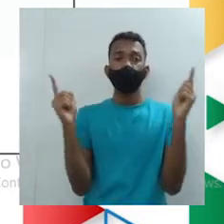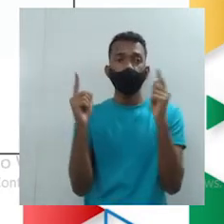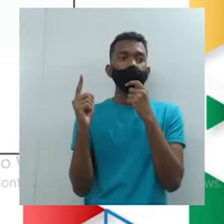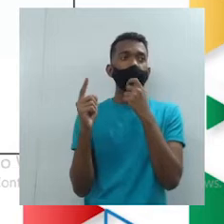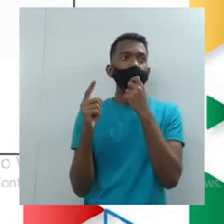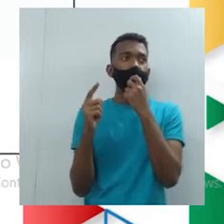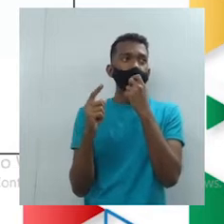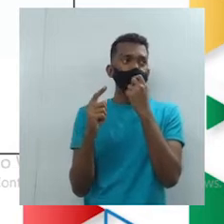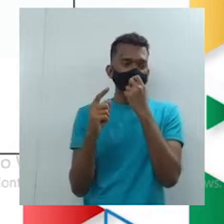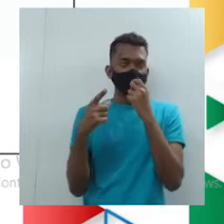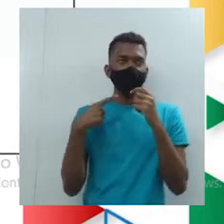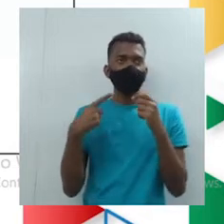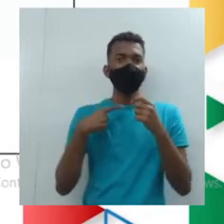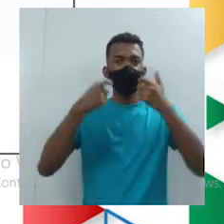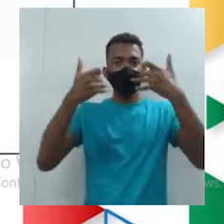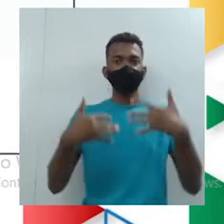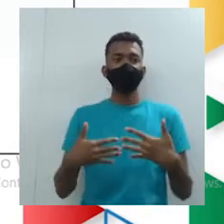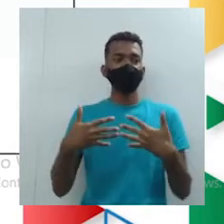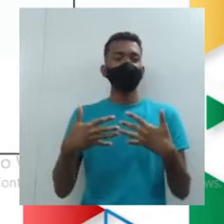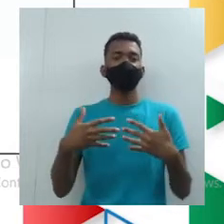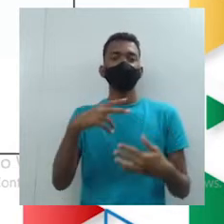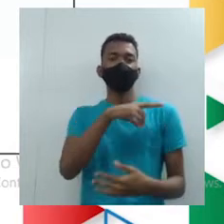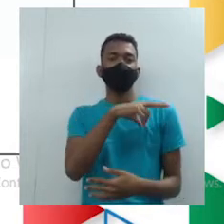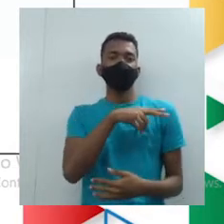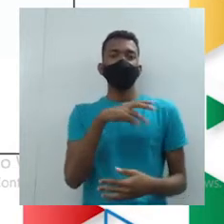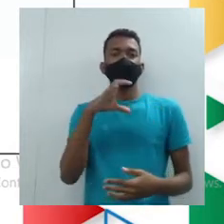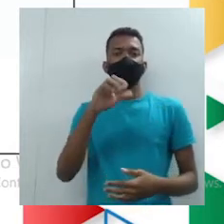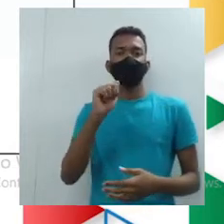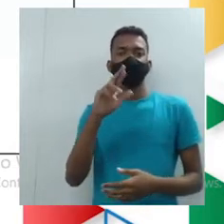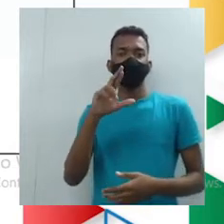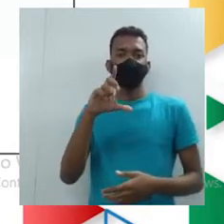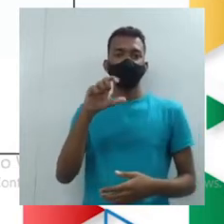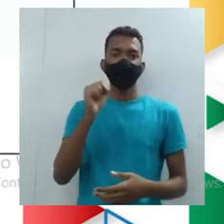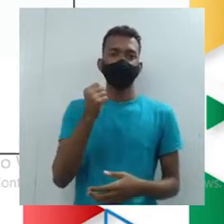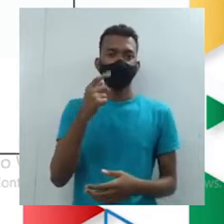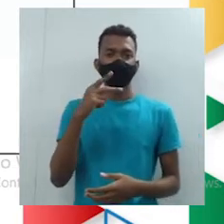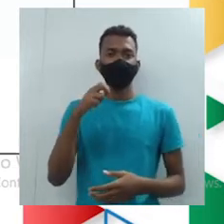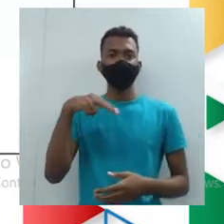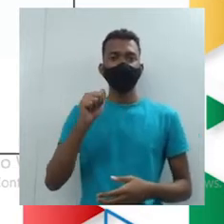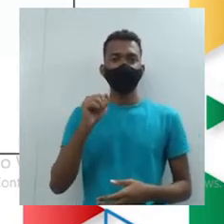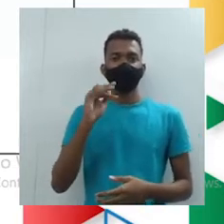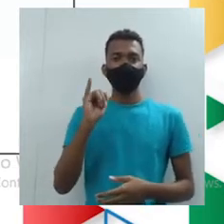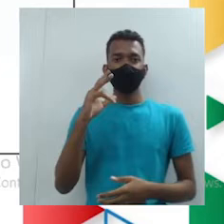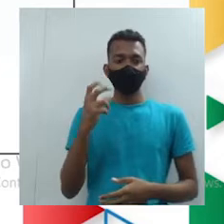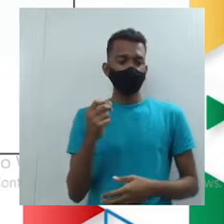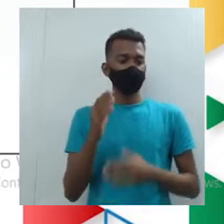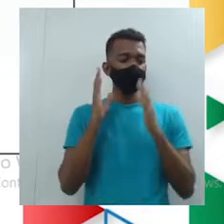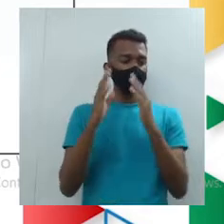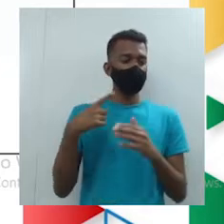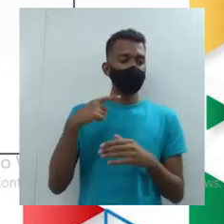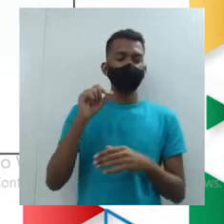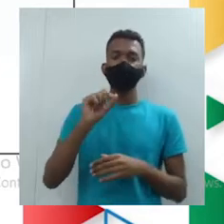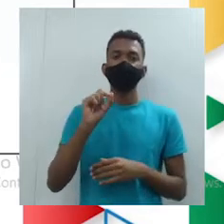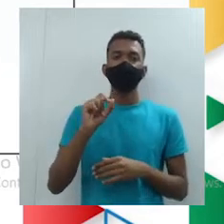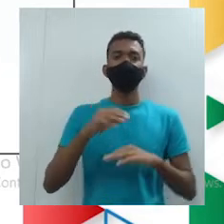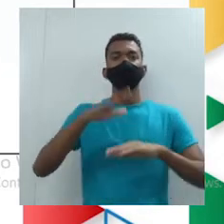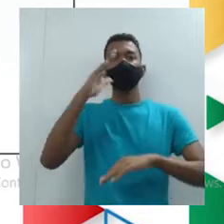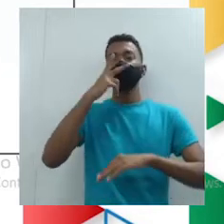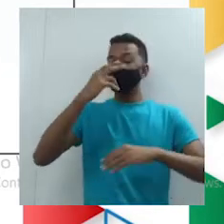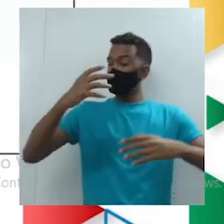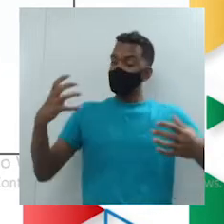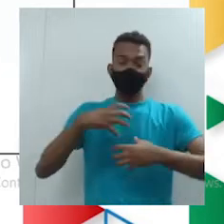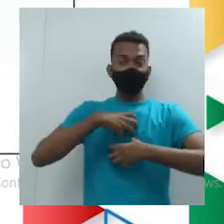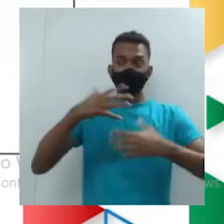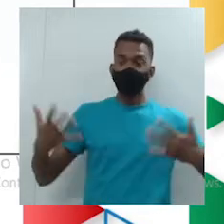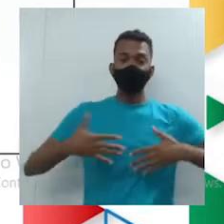Então há uma particularidade, eu posso dizer que Carlos Pena Filho aí, nesse caso, ele está sendo inovador. Sem dúvida, professor